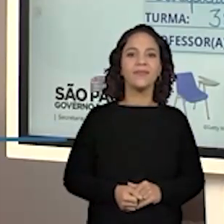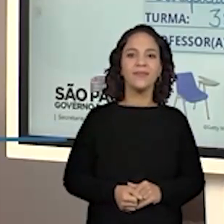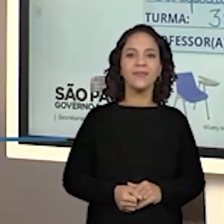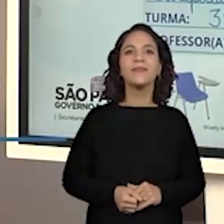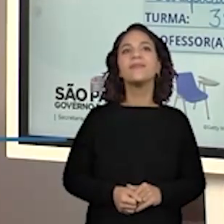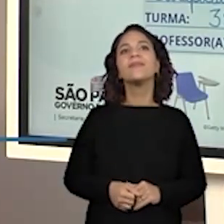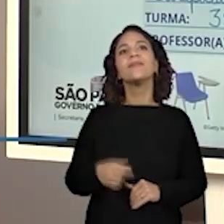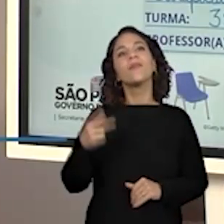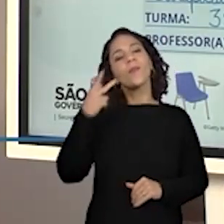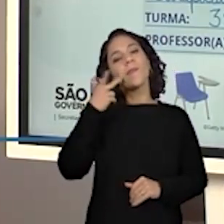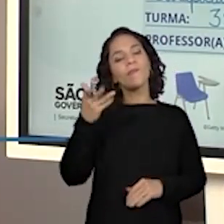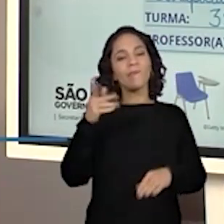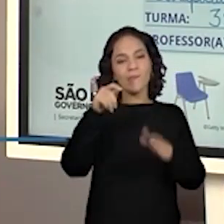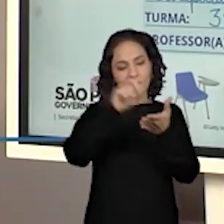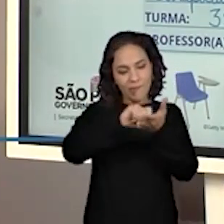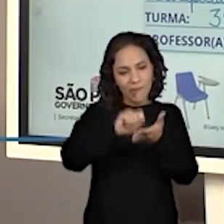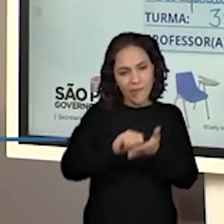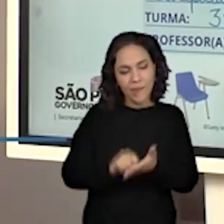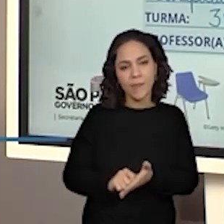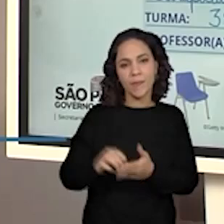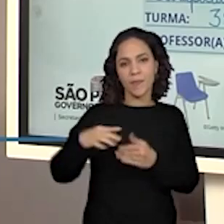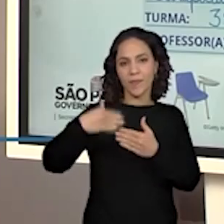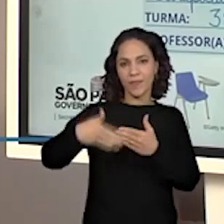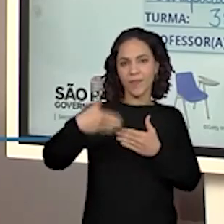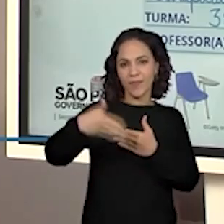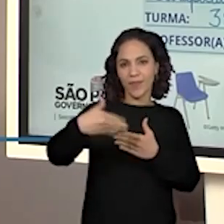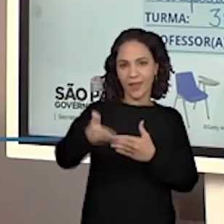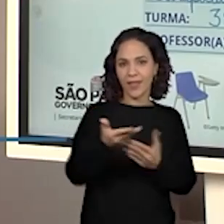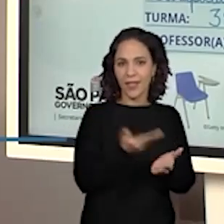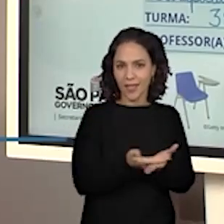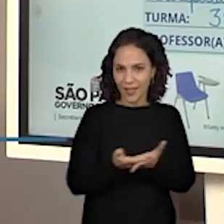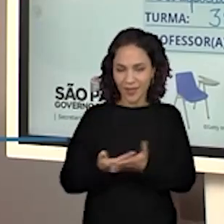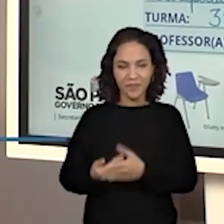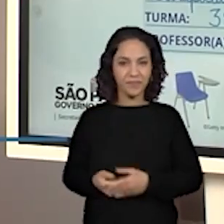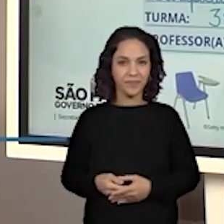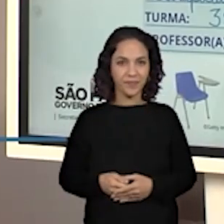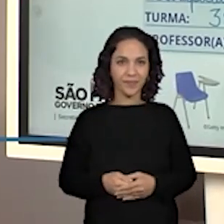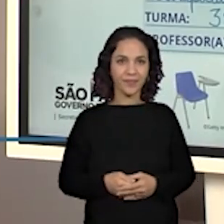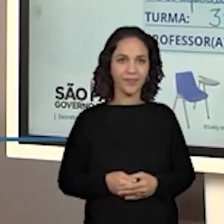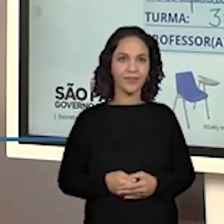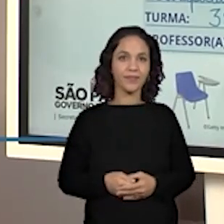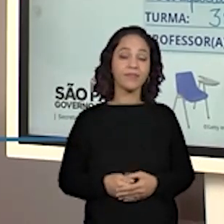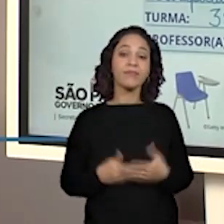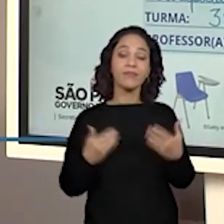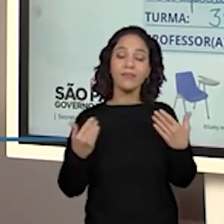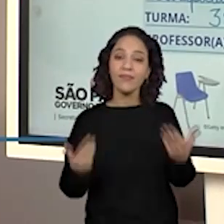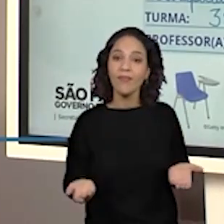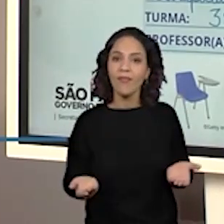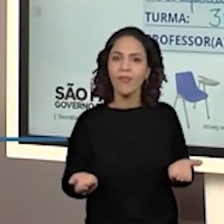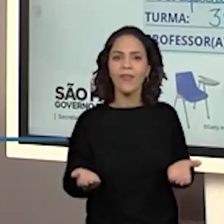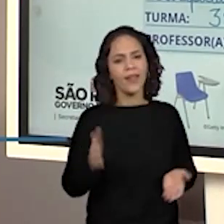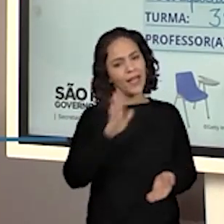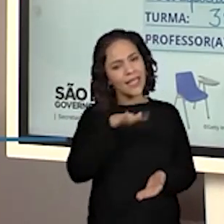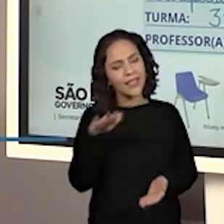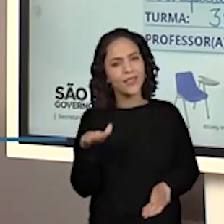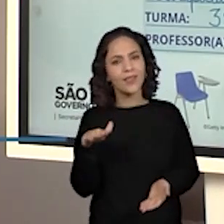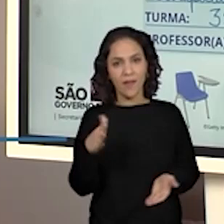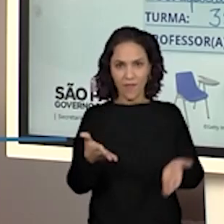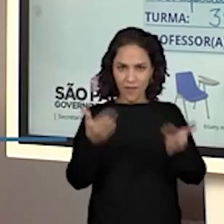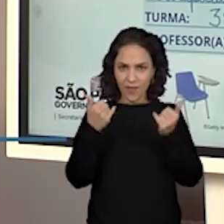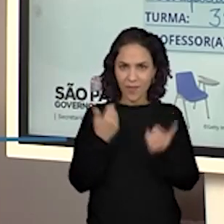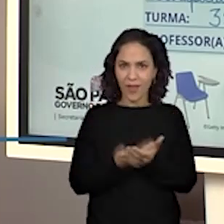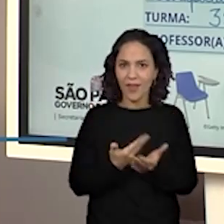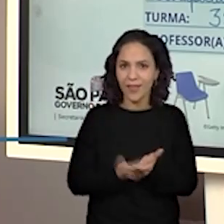registro em aulas posteriores, em outras aulas. Estudantes, vamos à